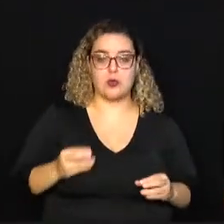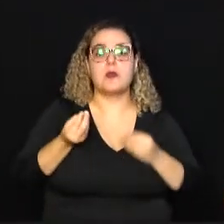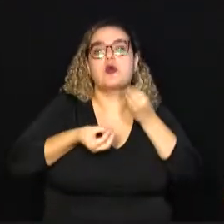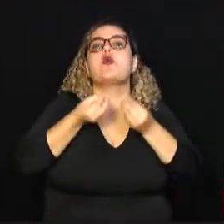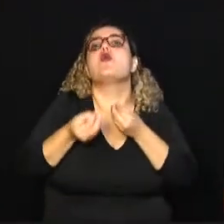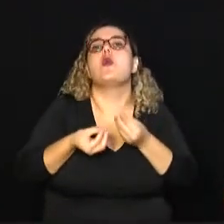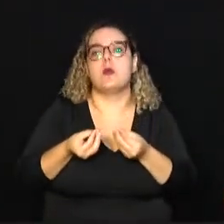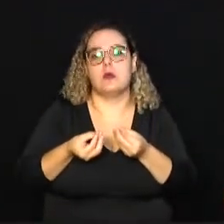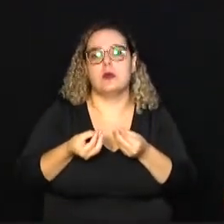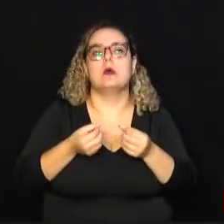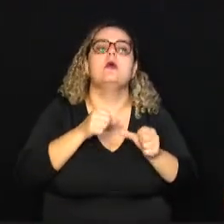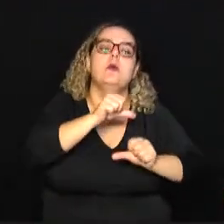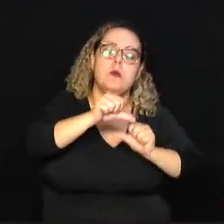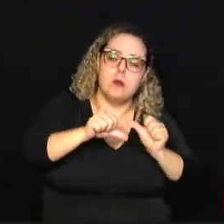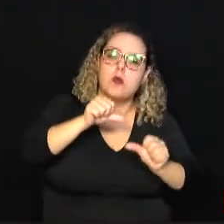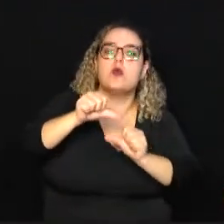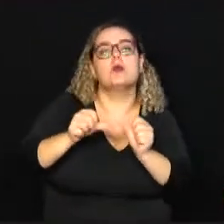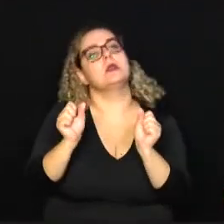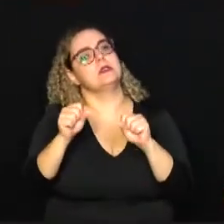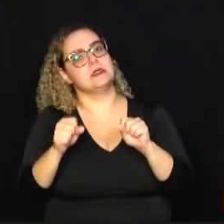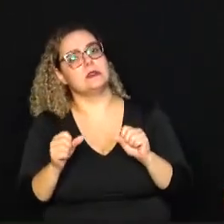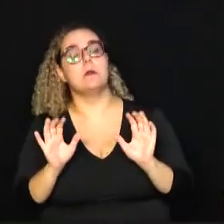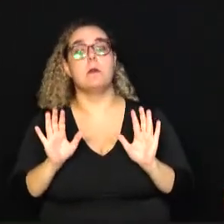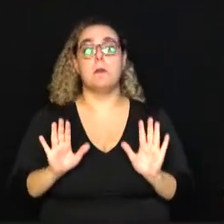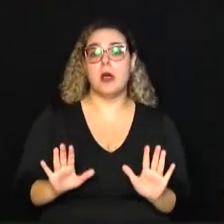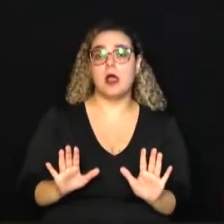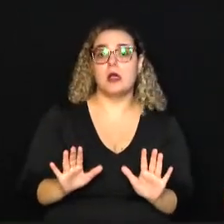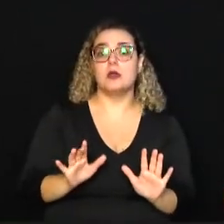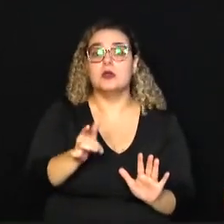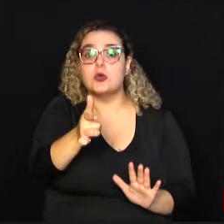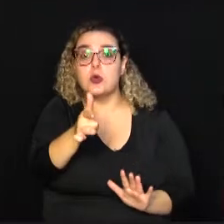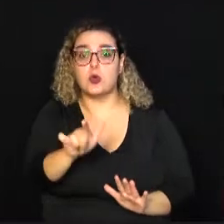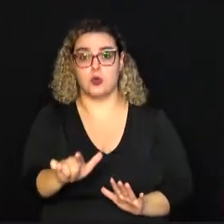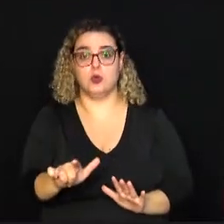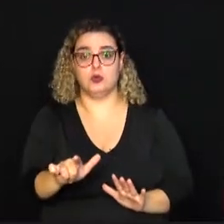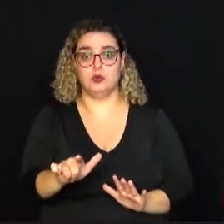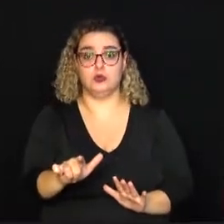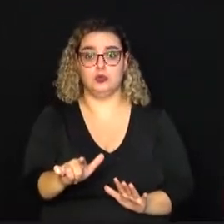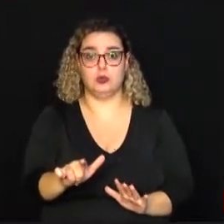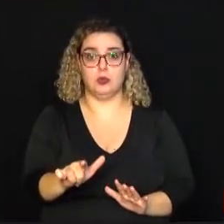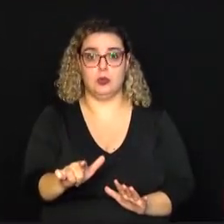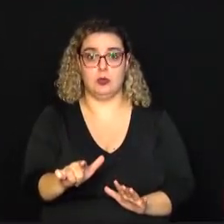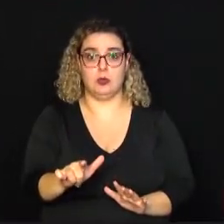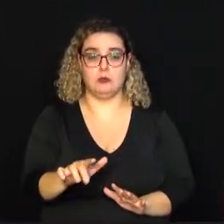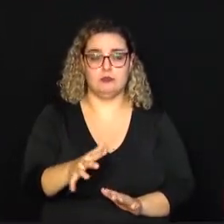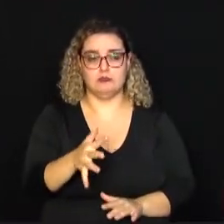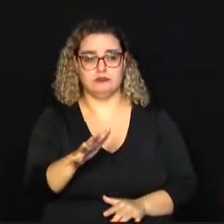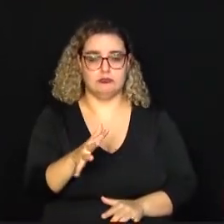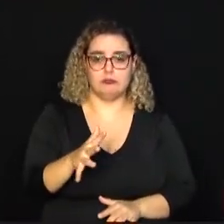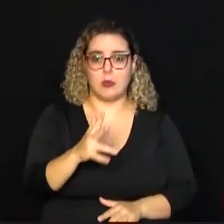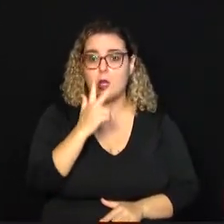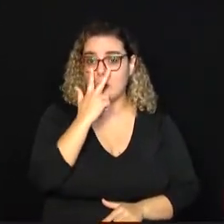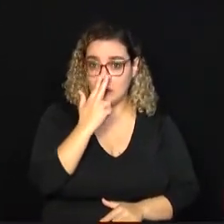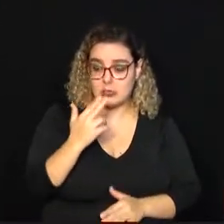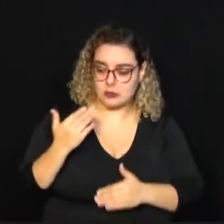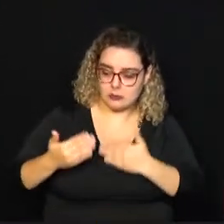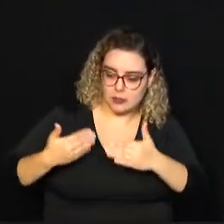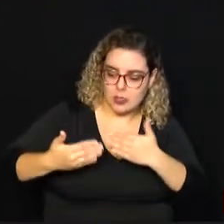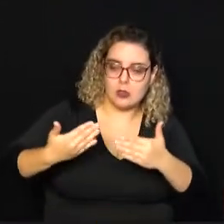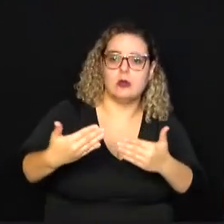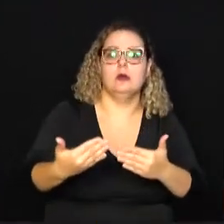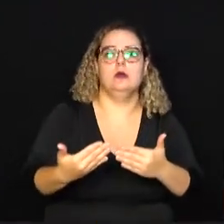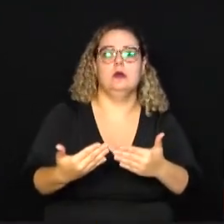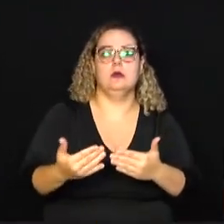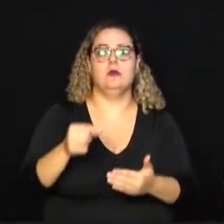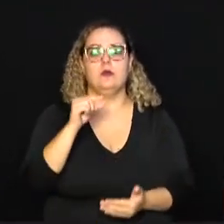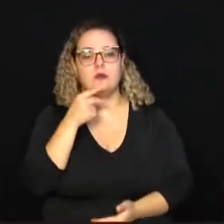sofre modificações, mas que, de alguma maneira, permanece, se sustenta mais ou menos parecido ao longo do tempo. Eu vou falar um pouco